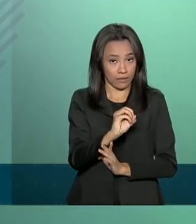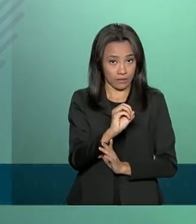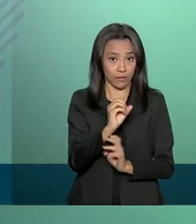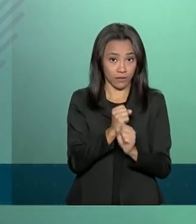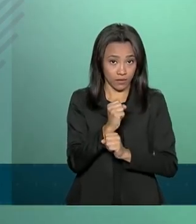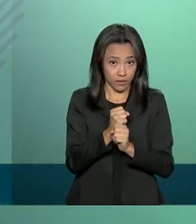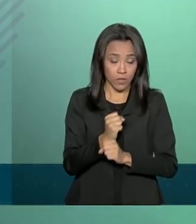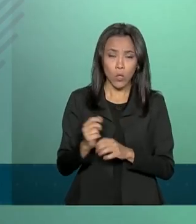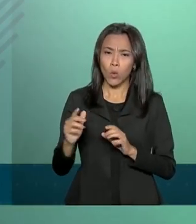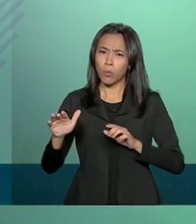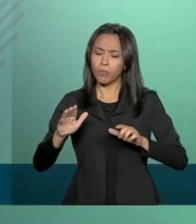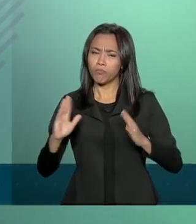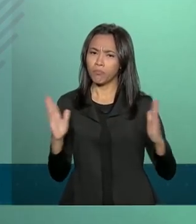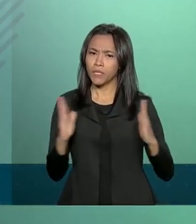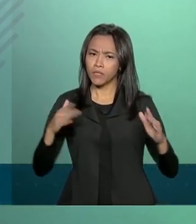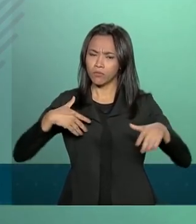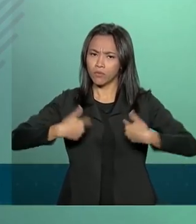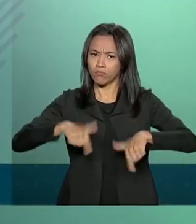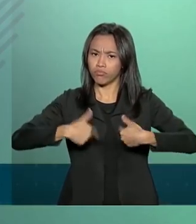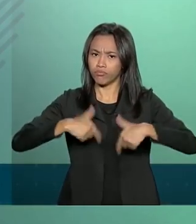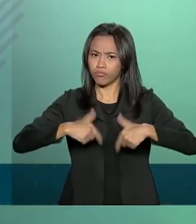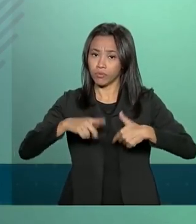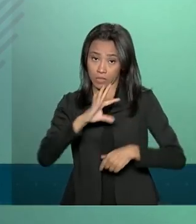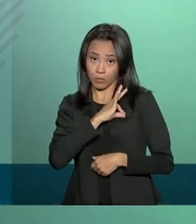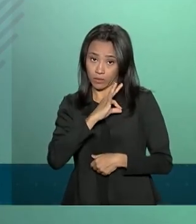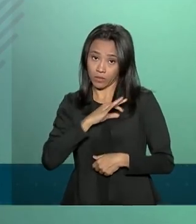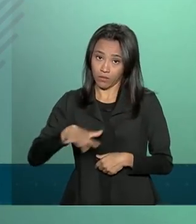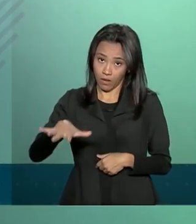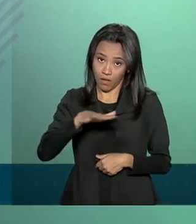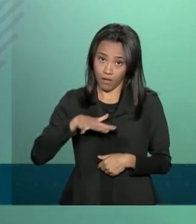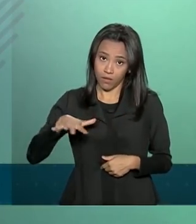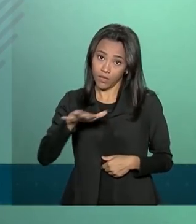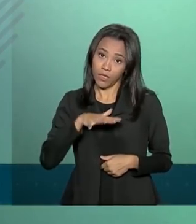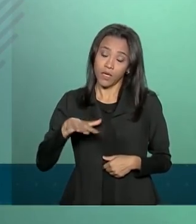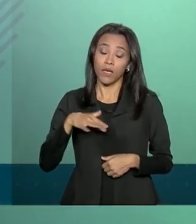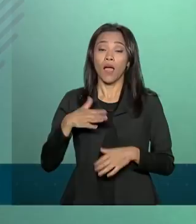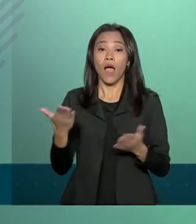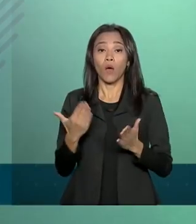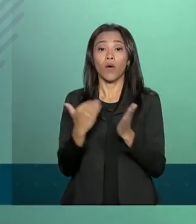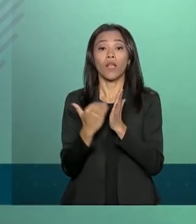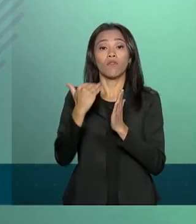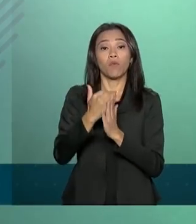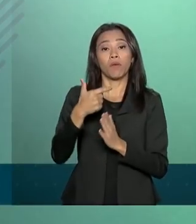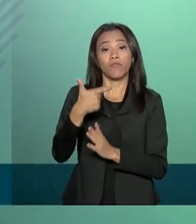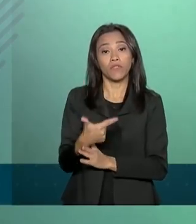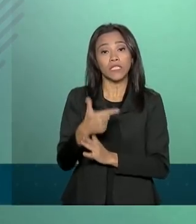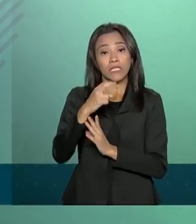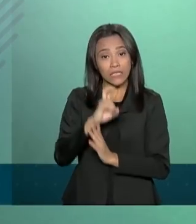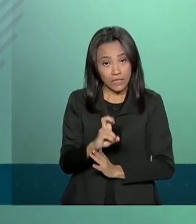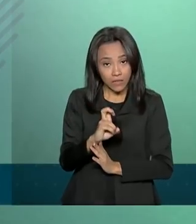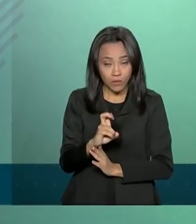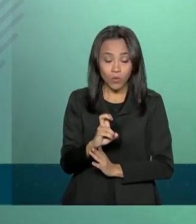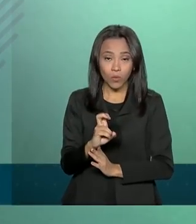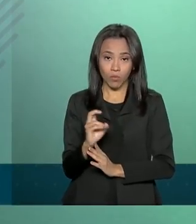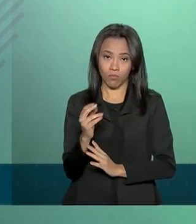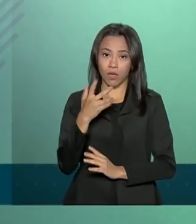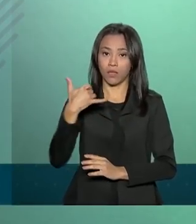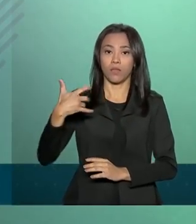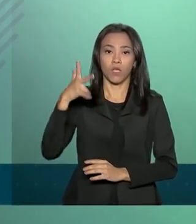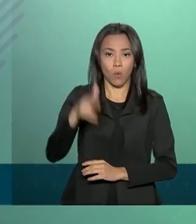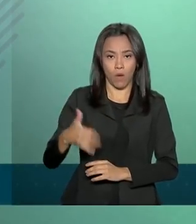atividade estritamente policial é levado para 25 anos para ambos os sexos